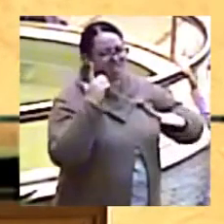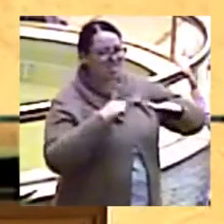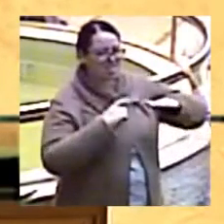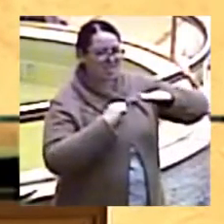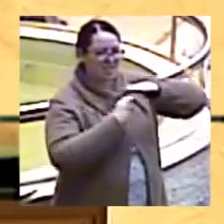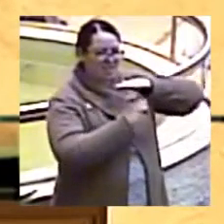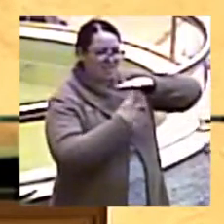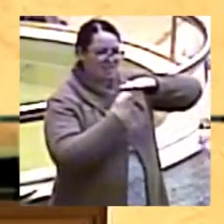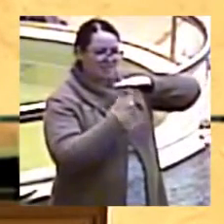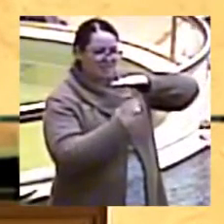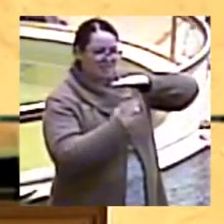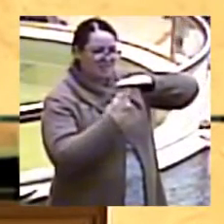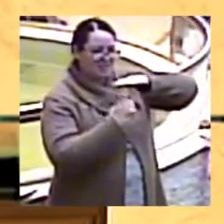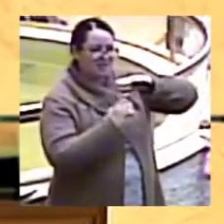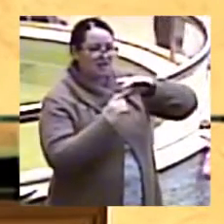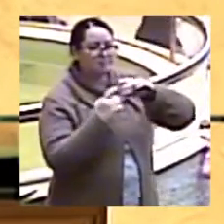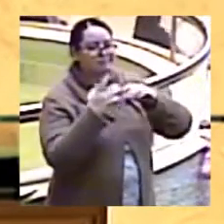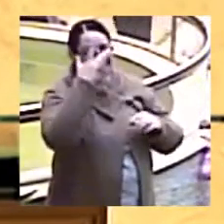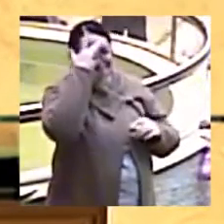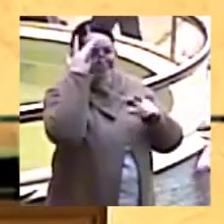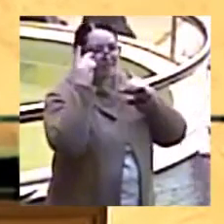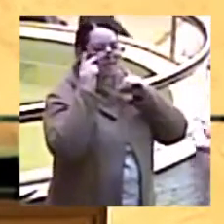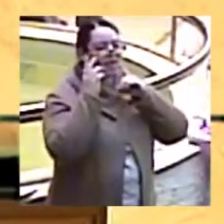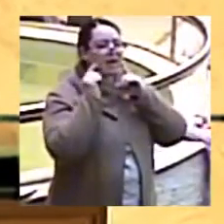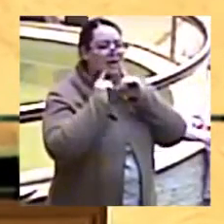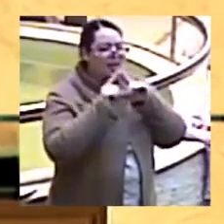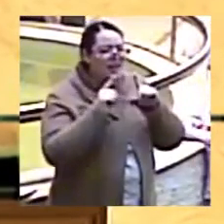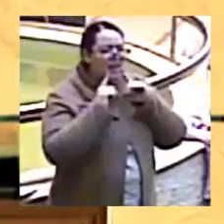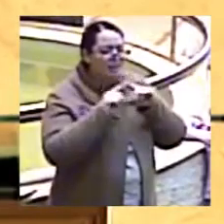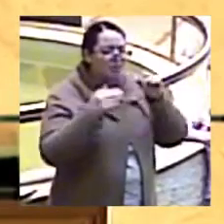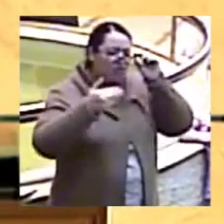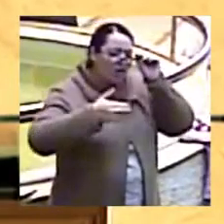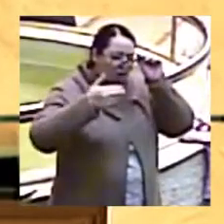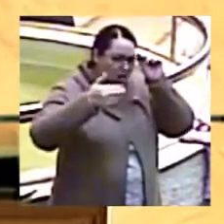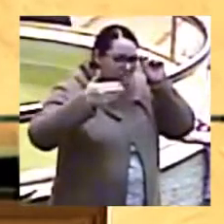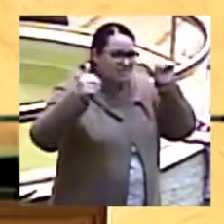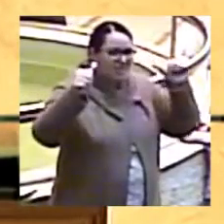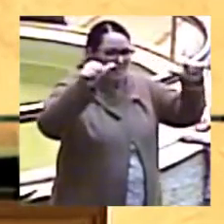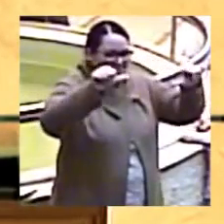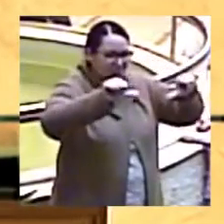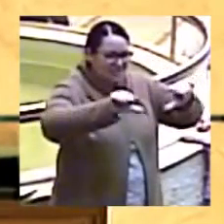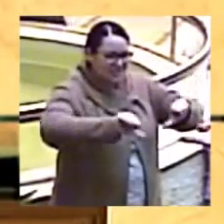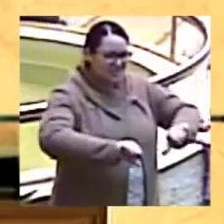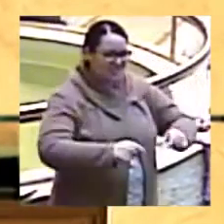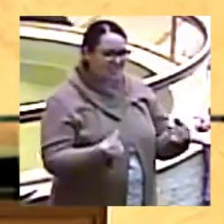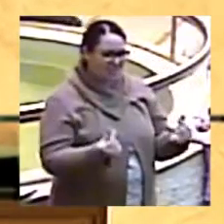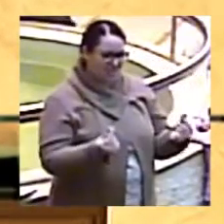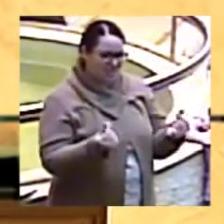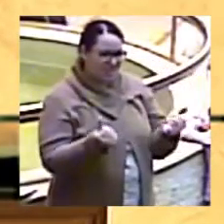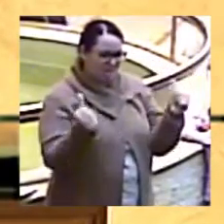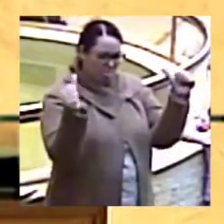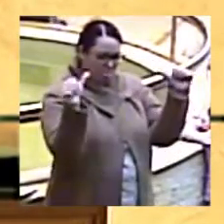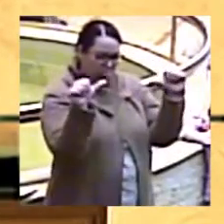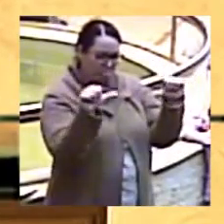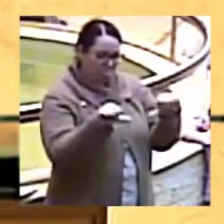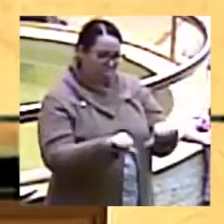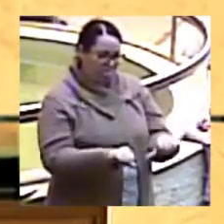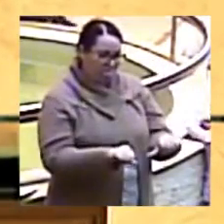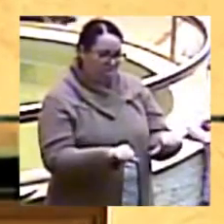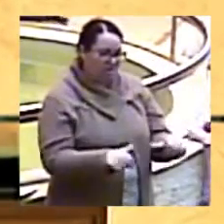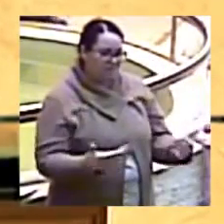a reclamação diária sobre a crise econômica existente em nosso país.